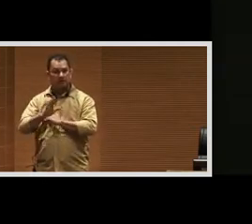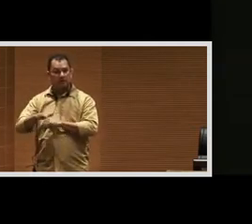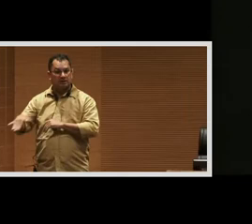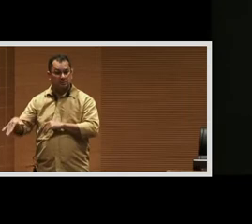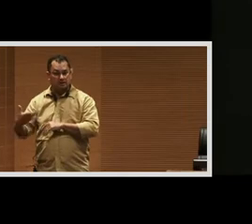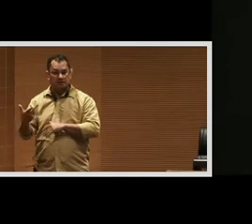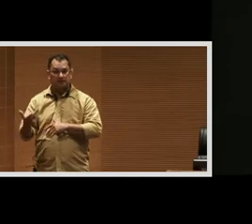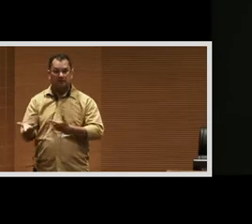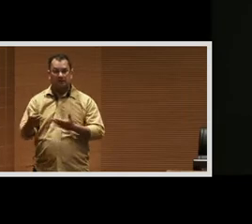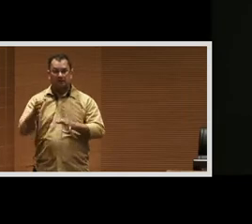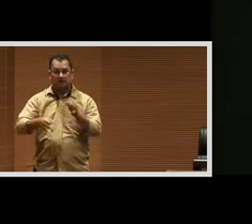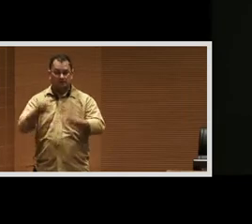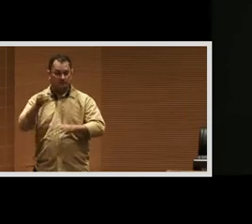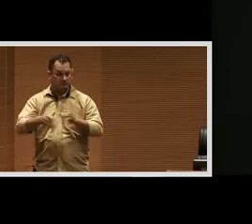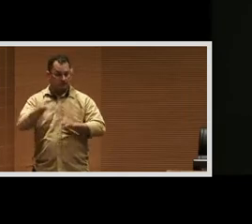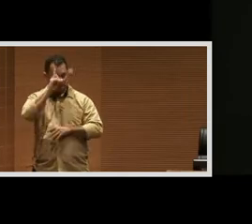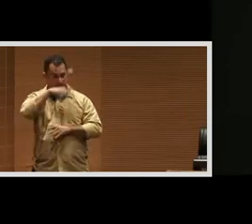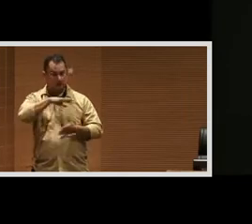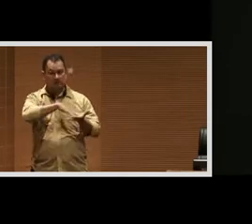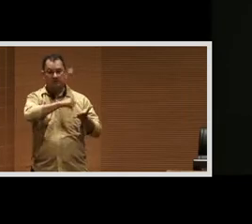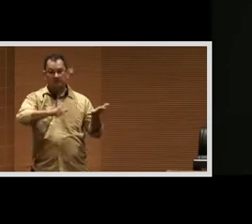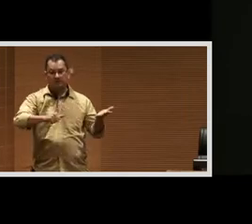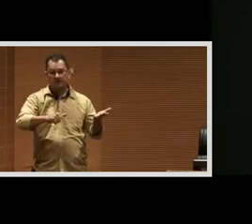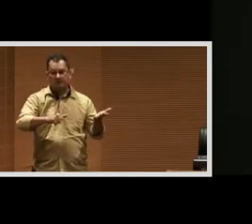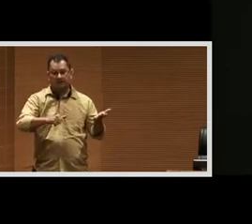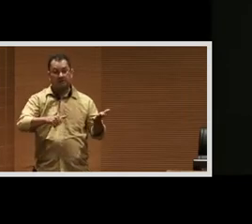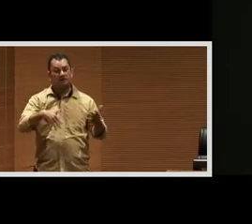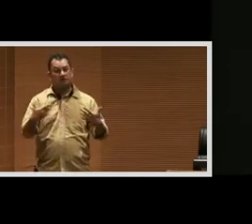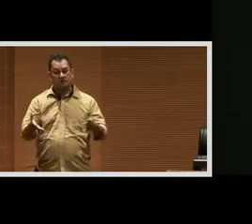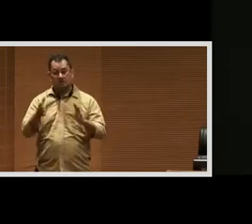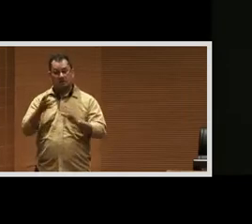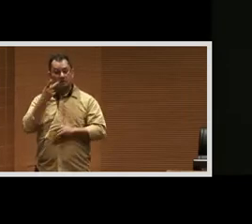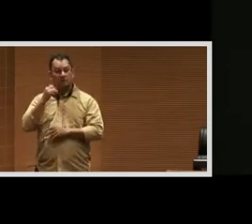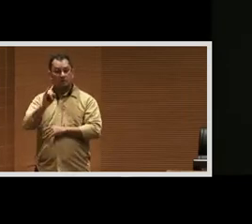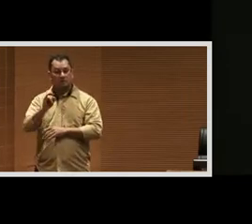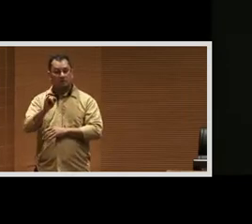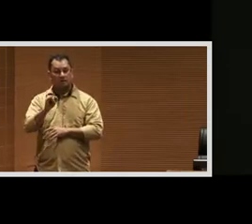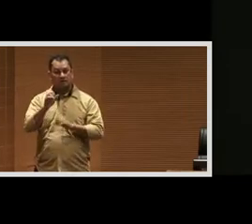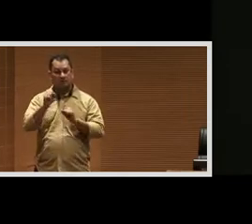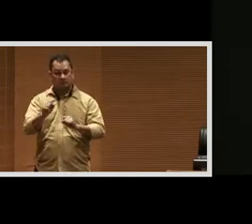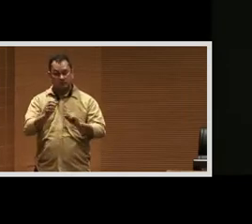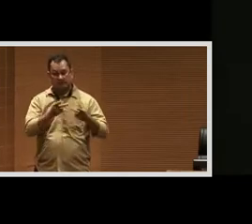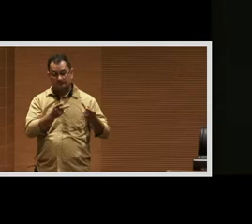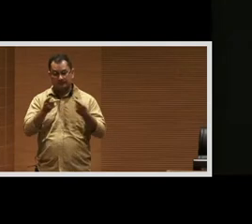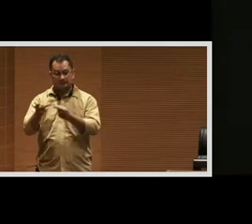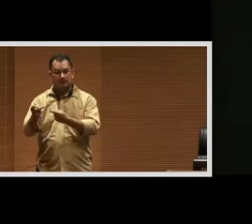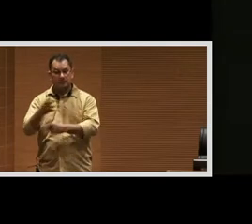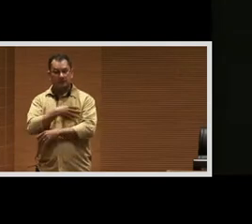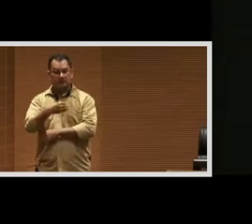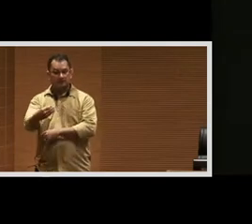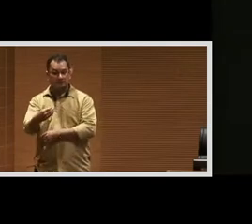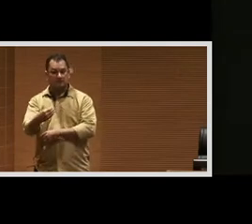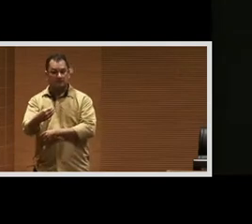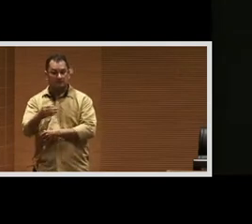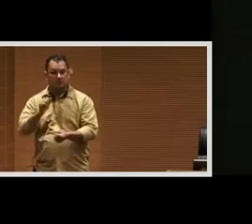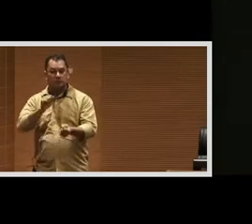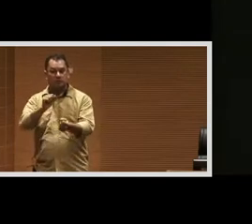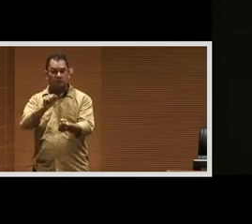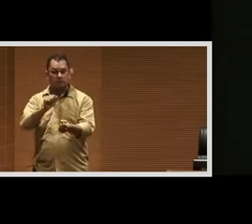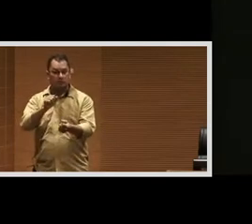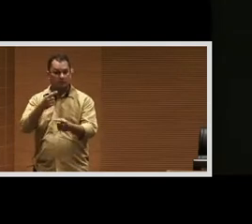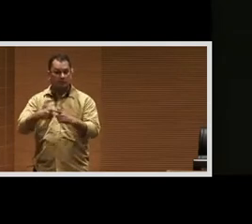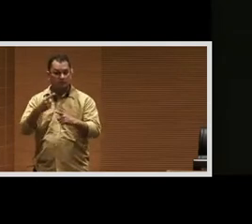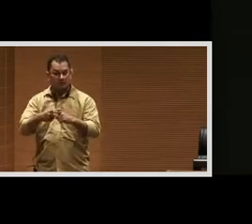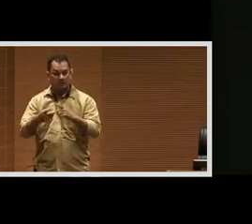pais visitassem os outros filhos. E, dentro do abrigo, esses pais deram uma